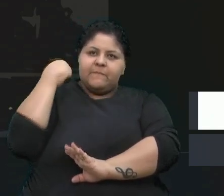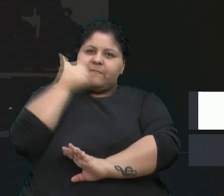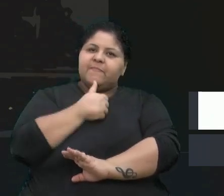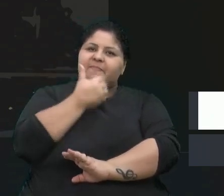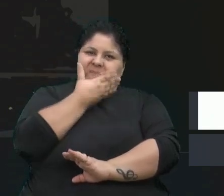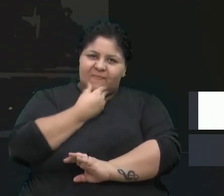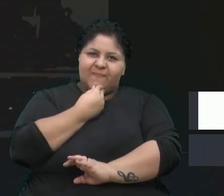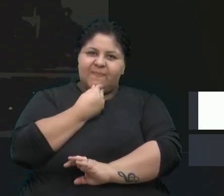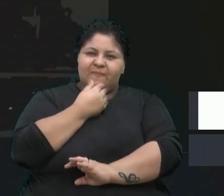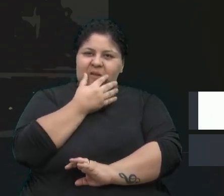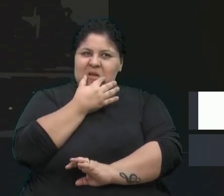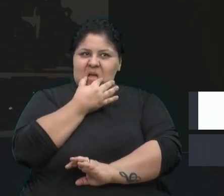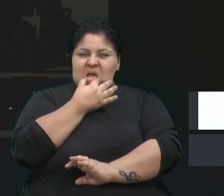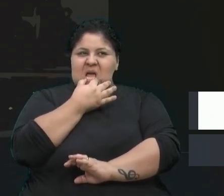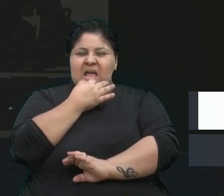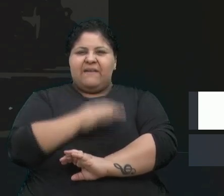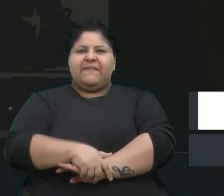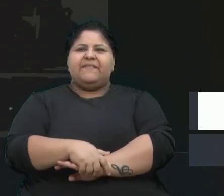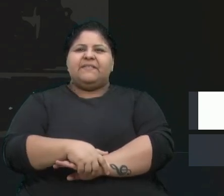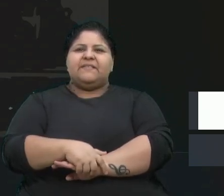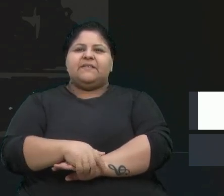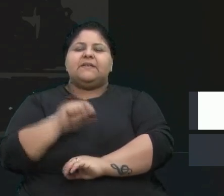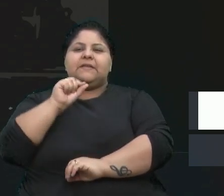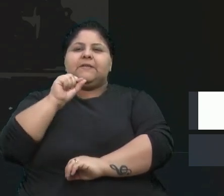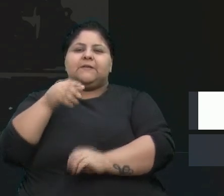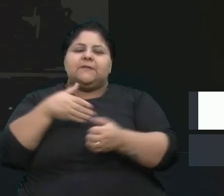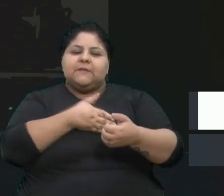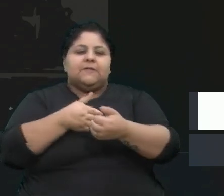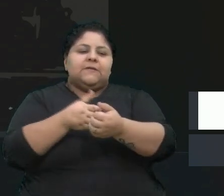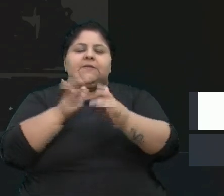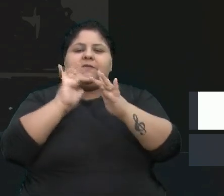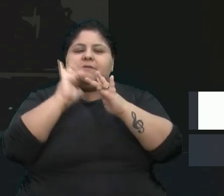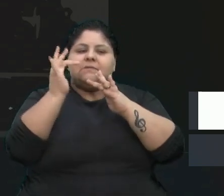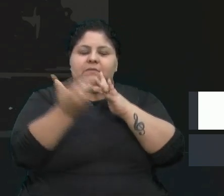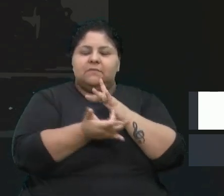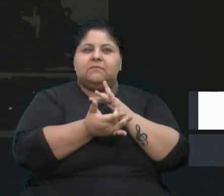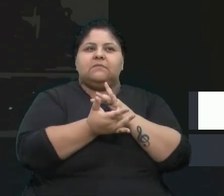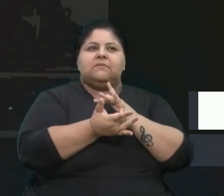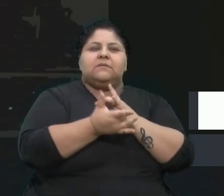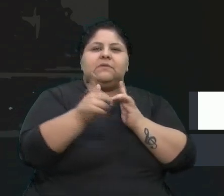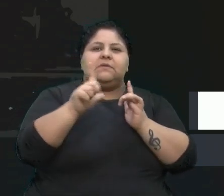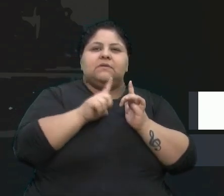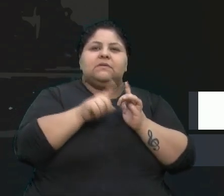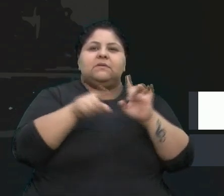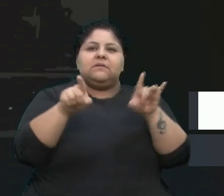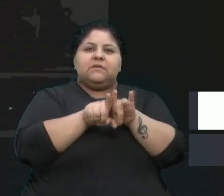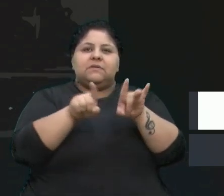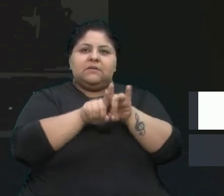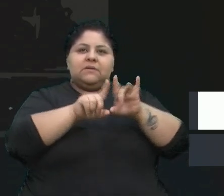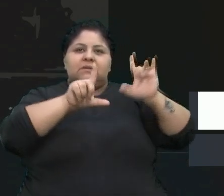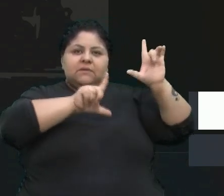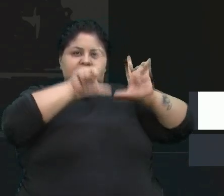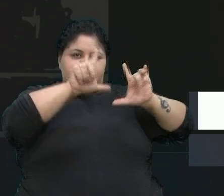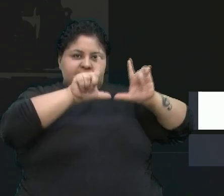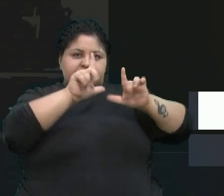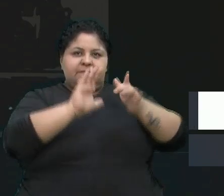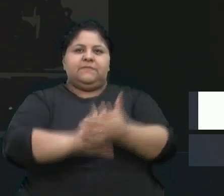vereadoras, a quem nos acompanha através das redes sociais e também pela TV